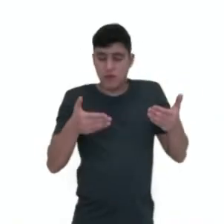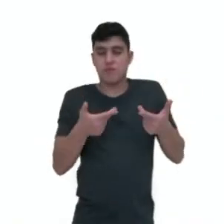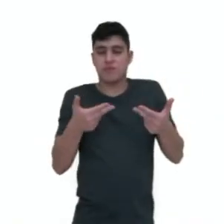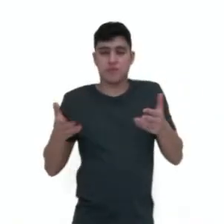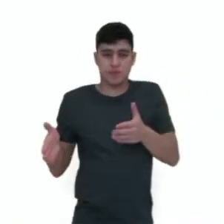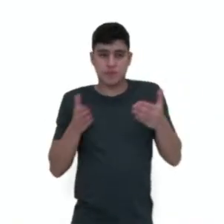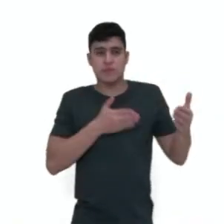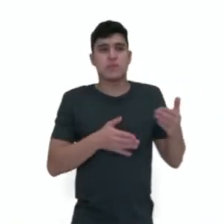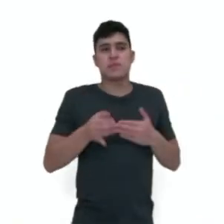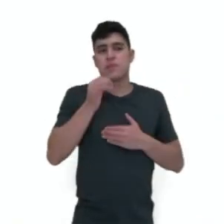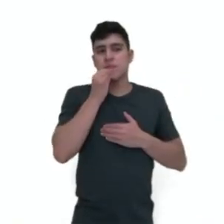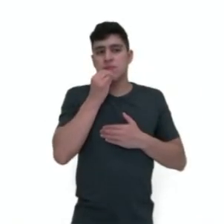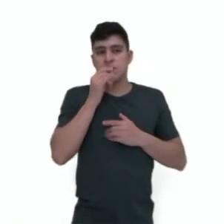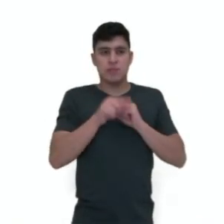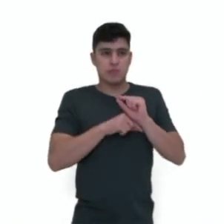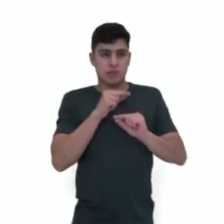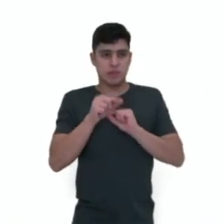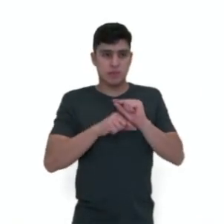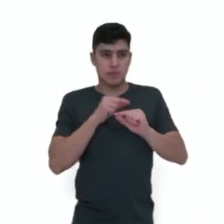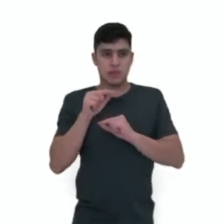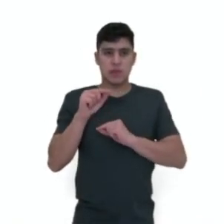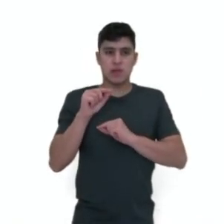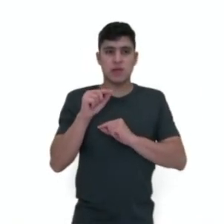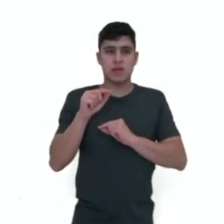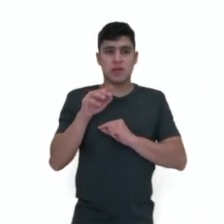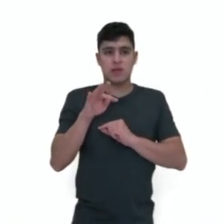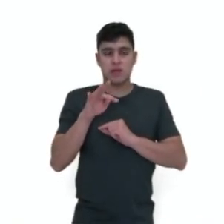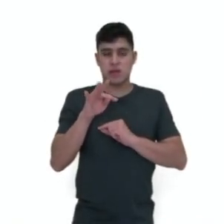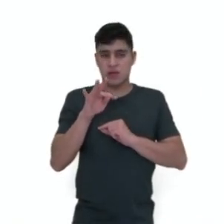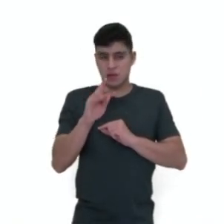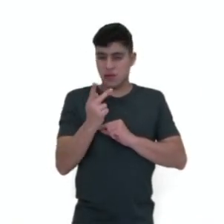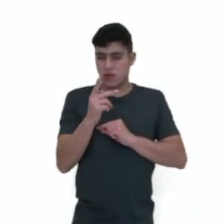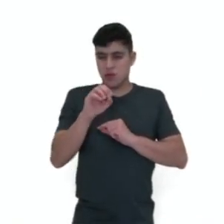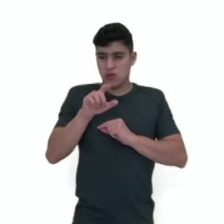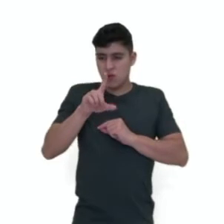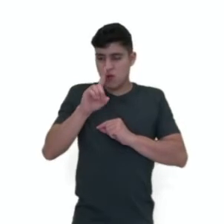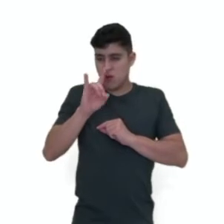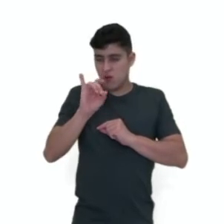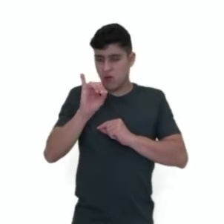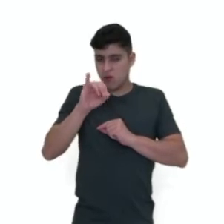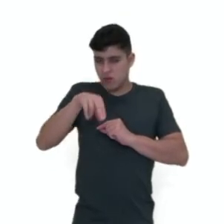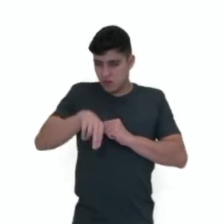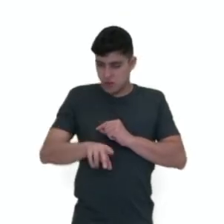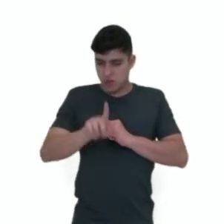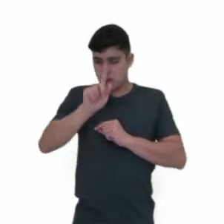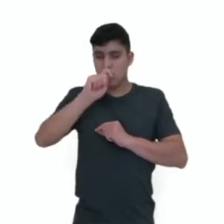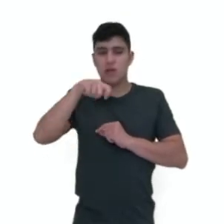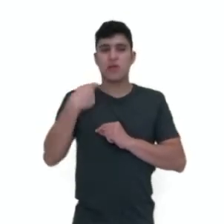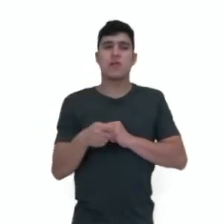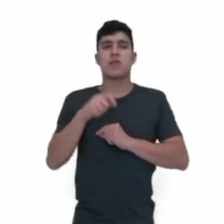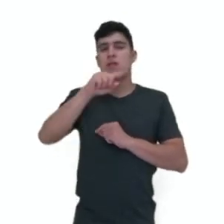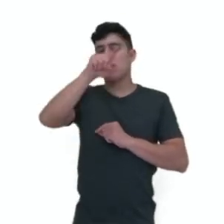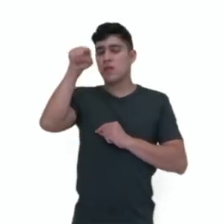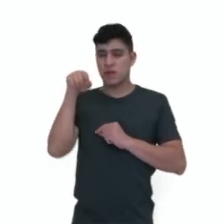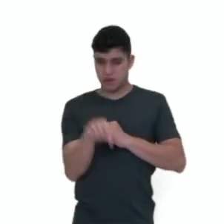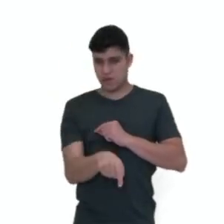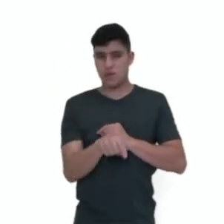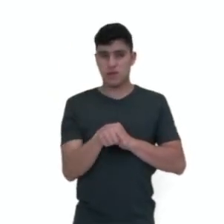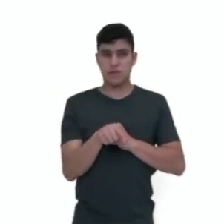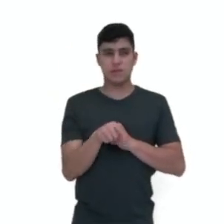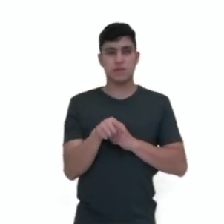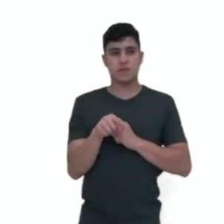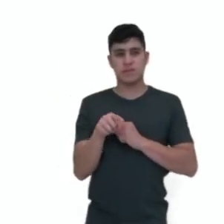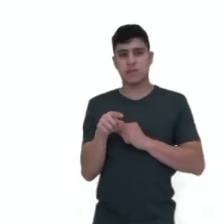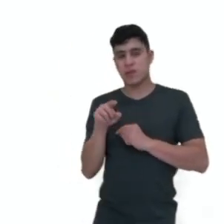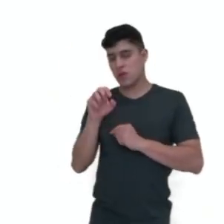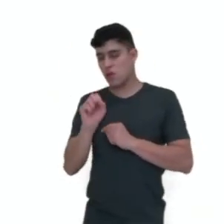exemplo de trust, de holding ainda que nós podemos dar, seria o Itaú. O Itaú Unibanco